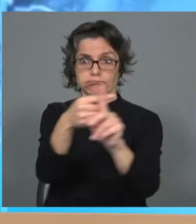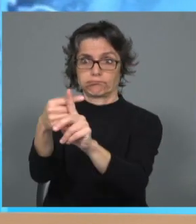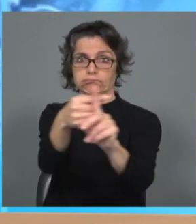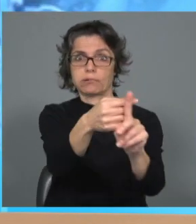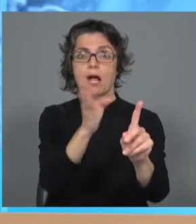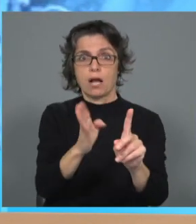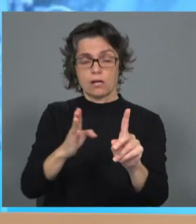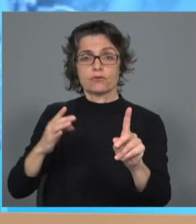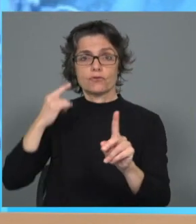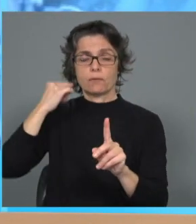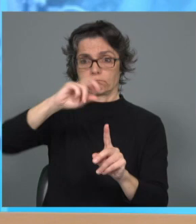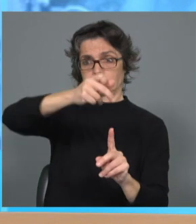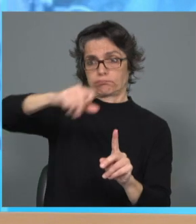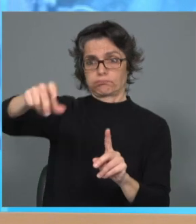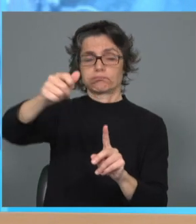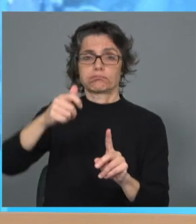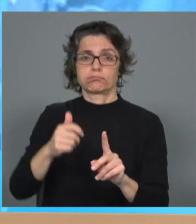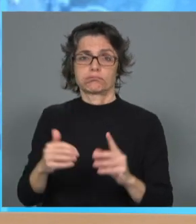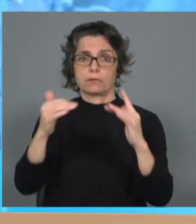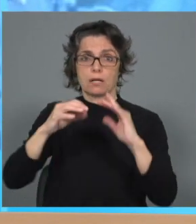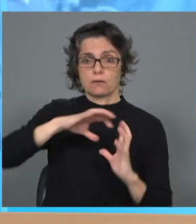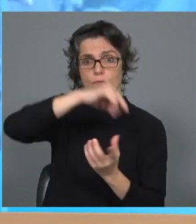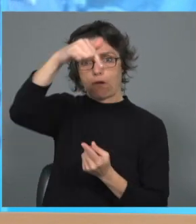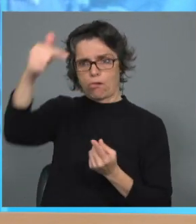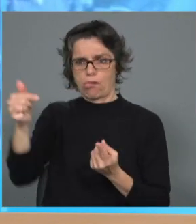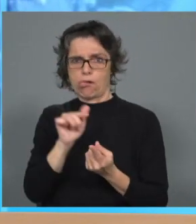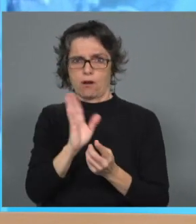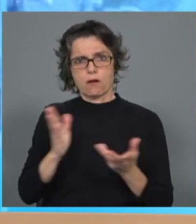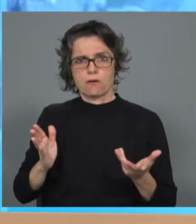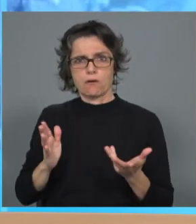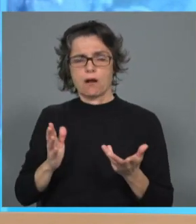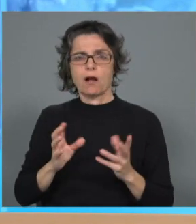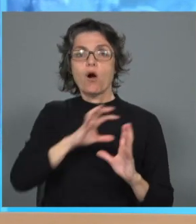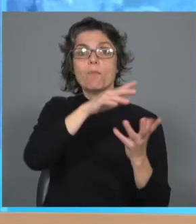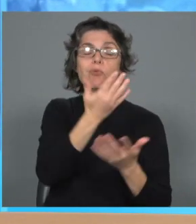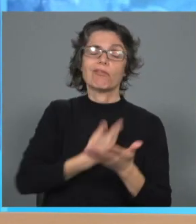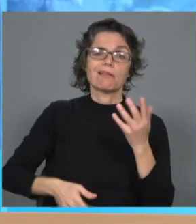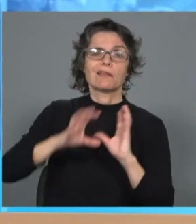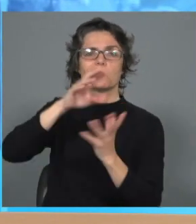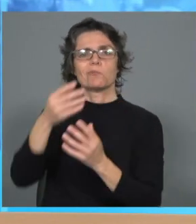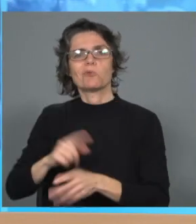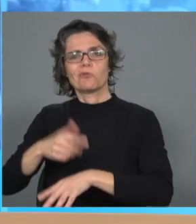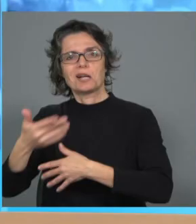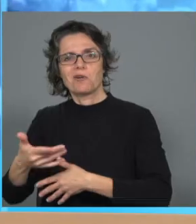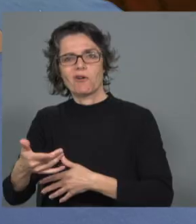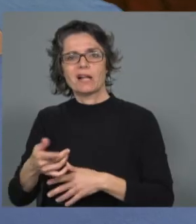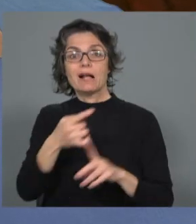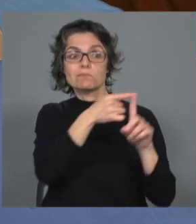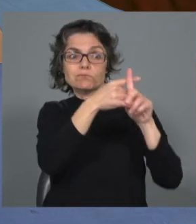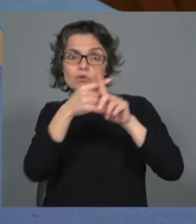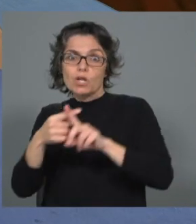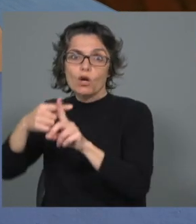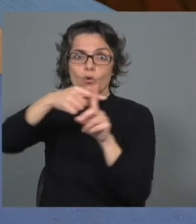muitos recantos deste mundo, do mundo antigo, do mundo moderno. A cruz movimentou-se